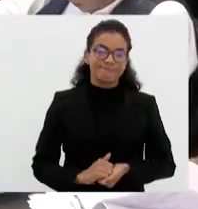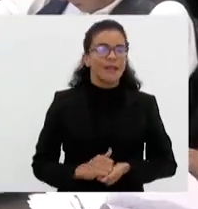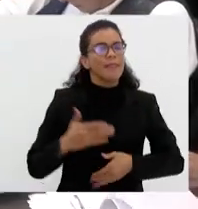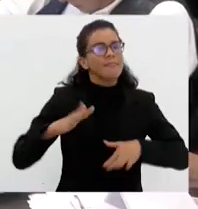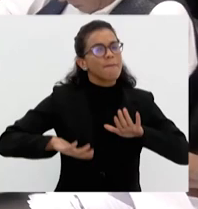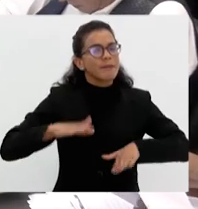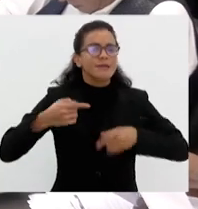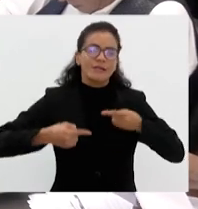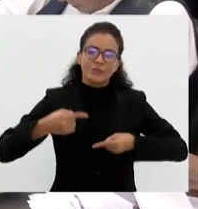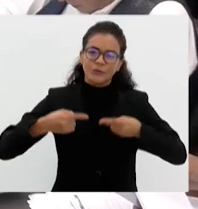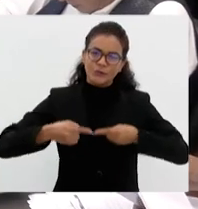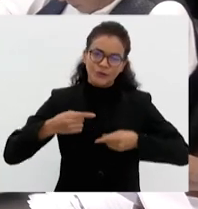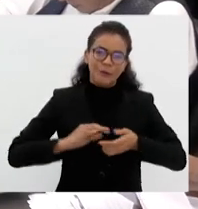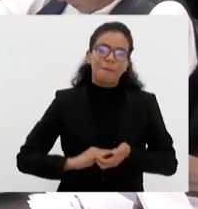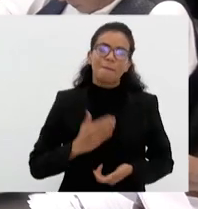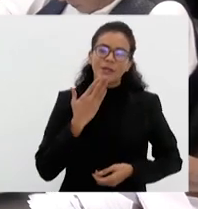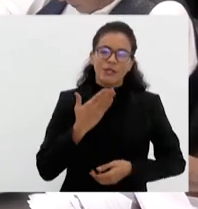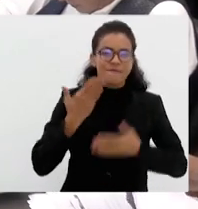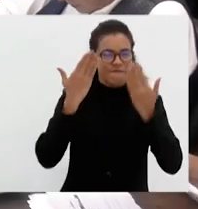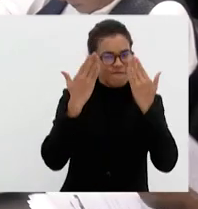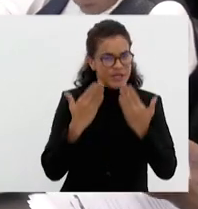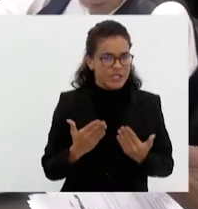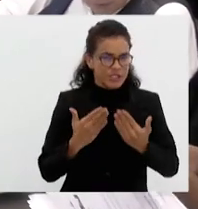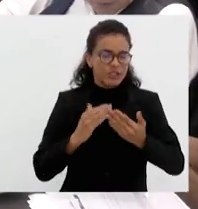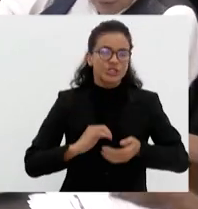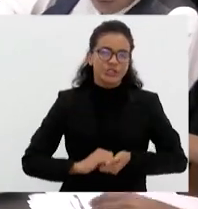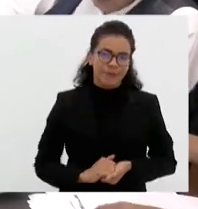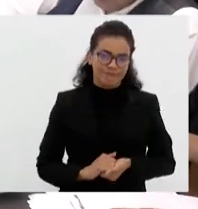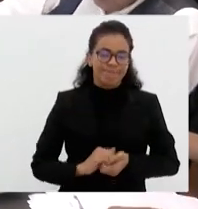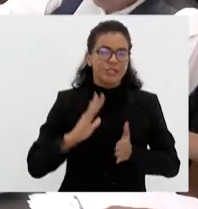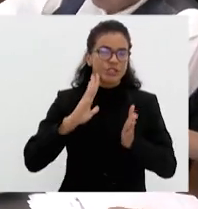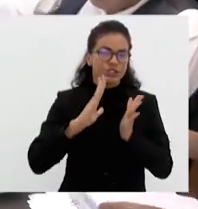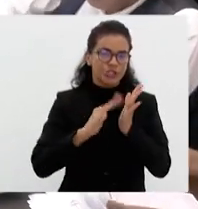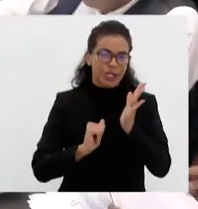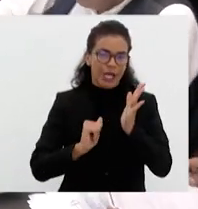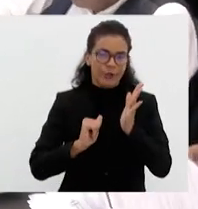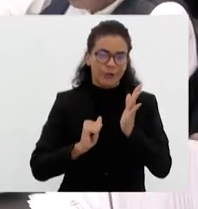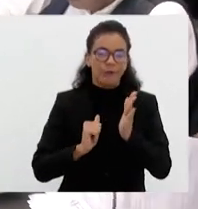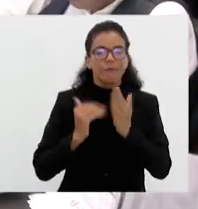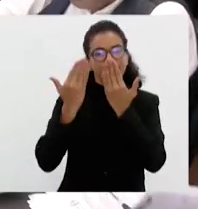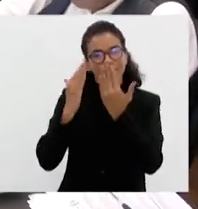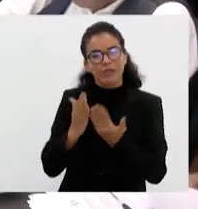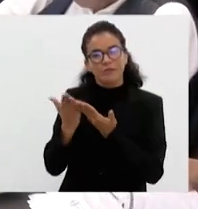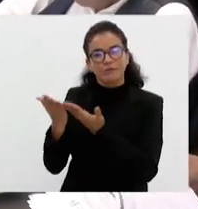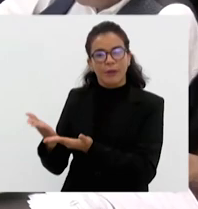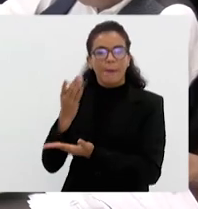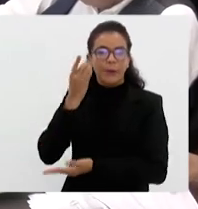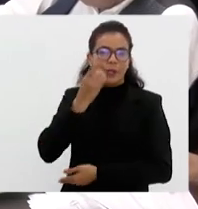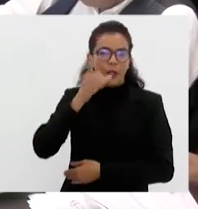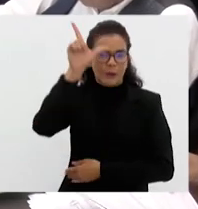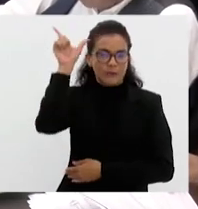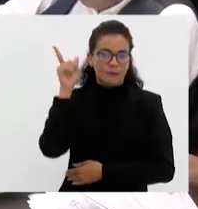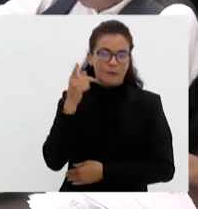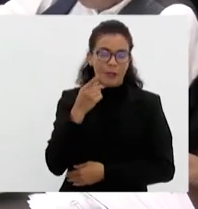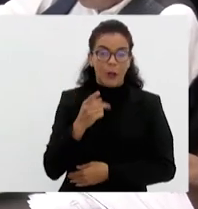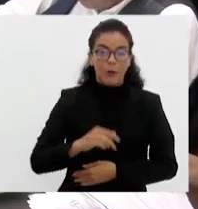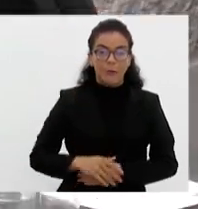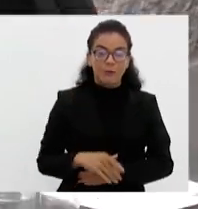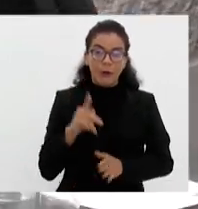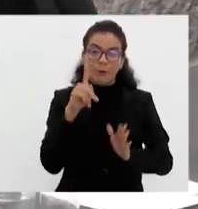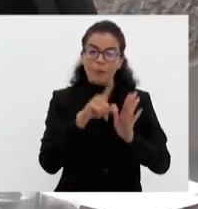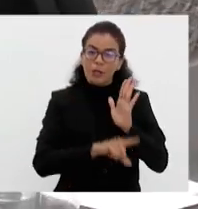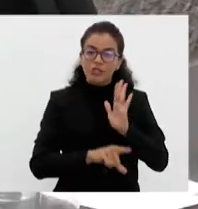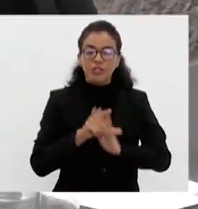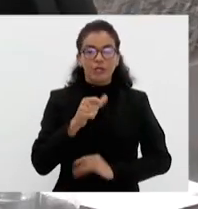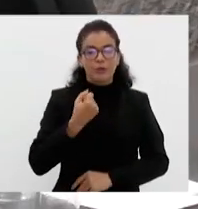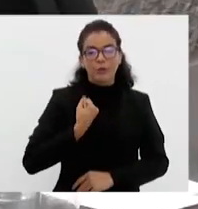discussão, o deputado Luiz Paulo pediu vista, projeto com vistas retirado para o gabinete do deputado Luiz Paulo. Projeto 16 é